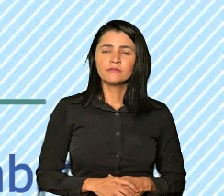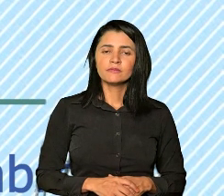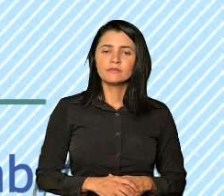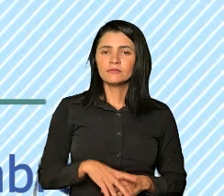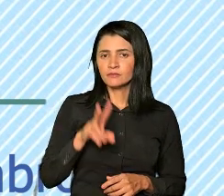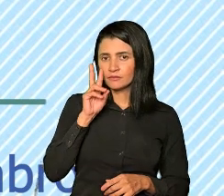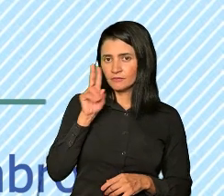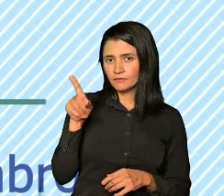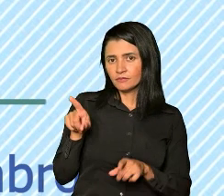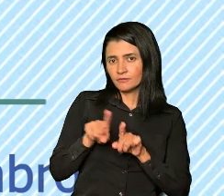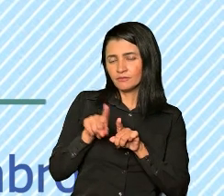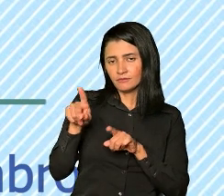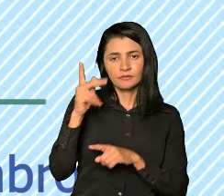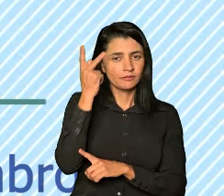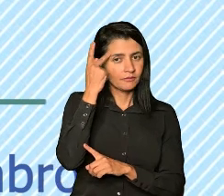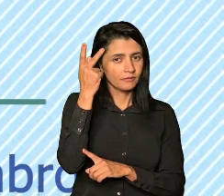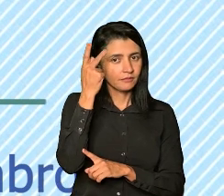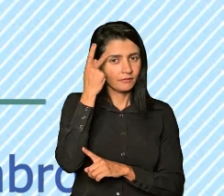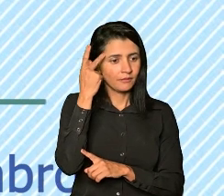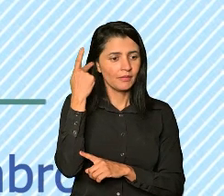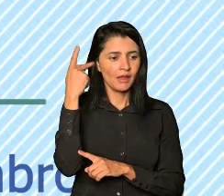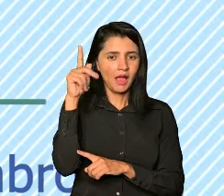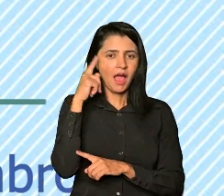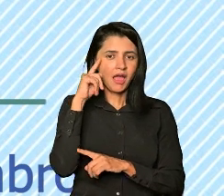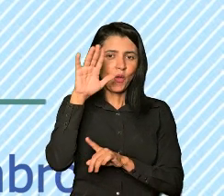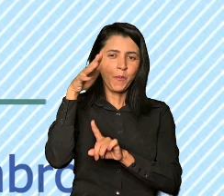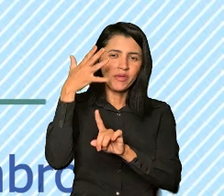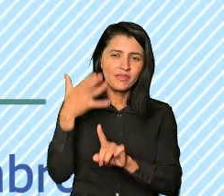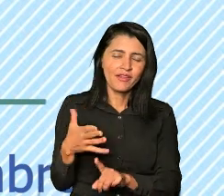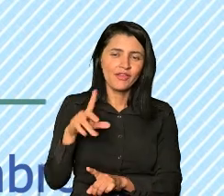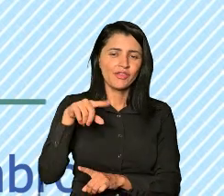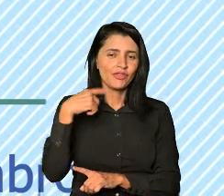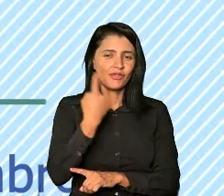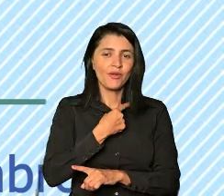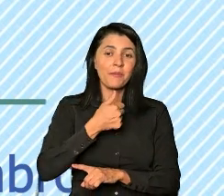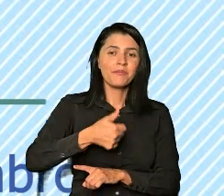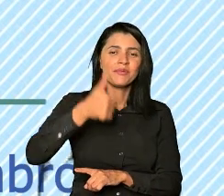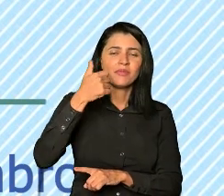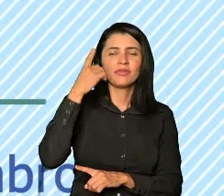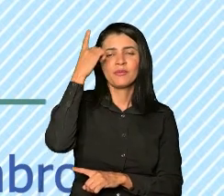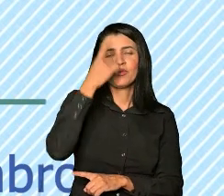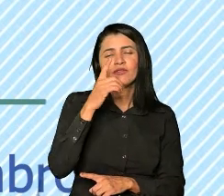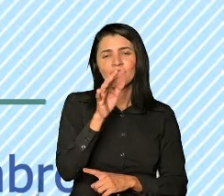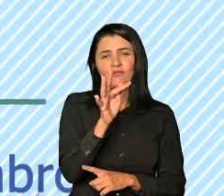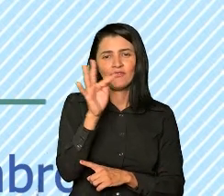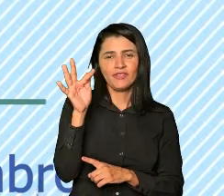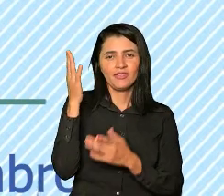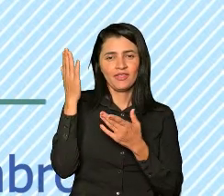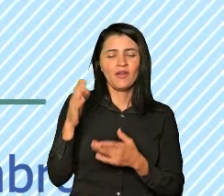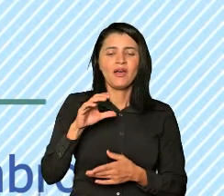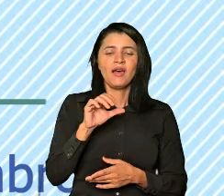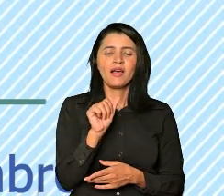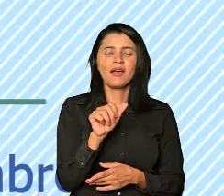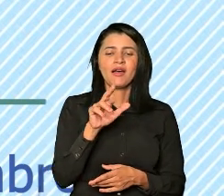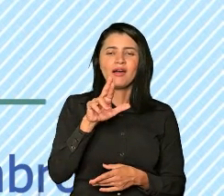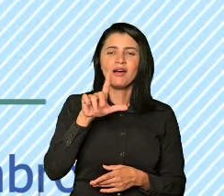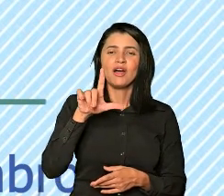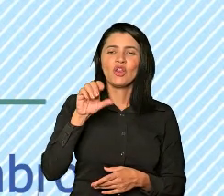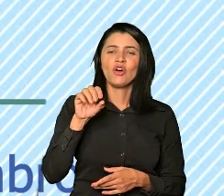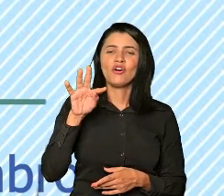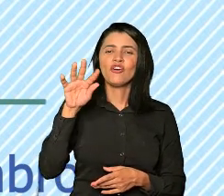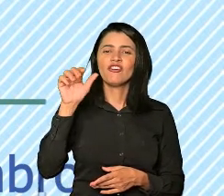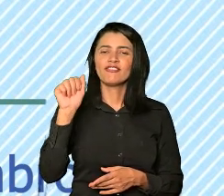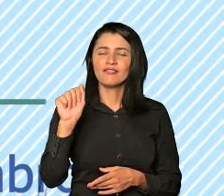Aí você também em São Paulo. Aí eu mandei a homenagem à nossa primeira deputada federal, né? Carlota Pereira de Queiroz,